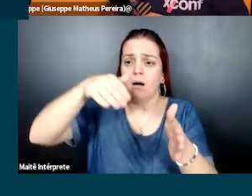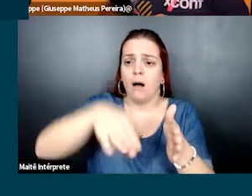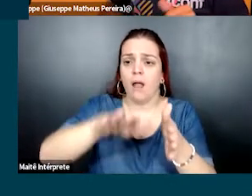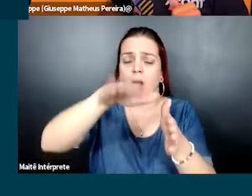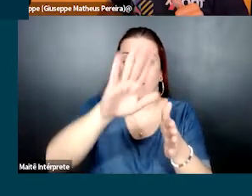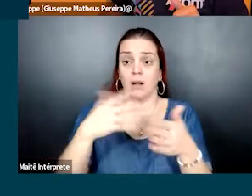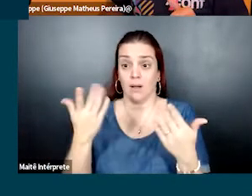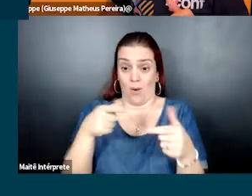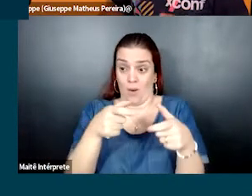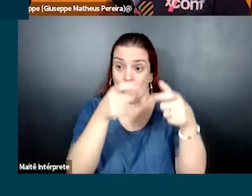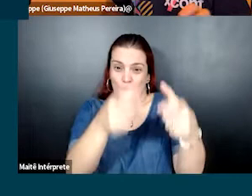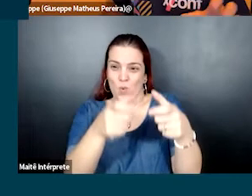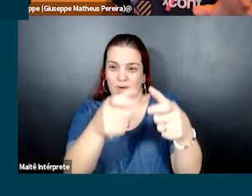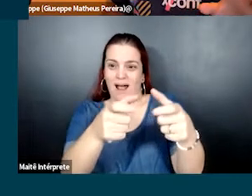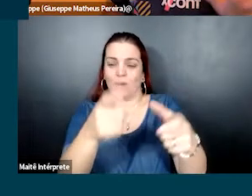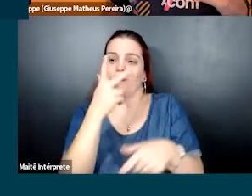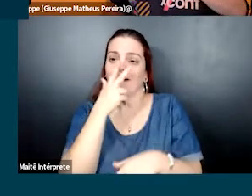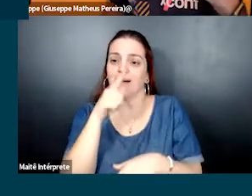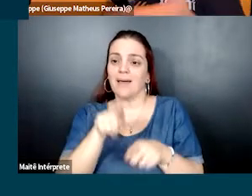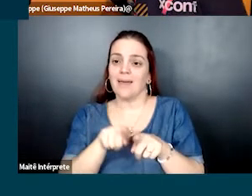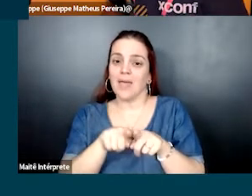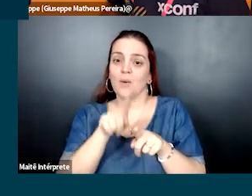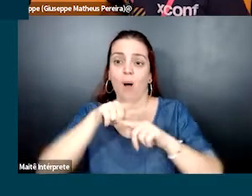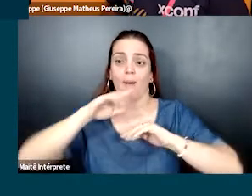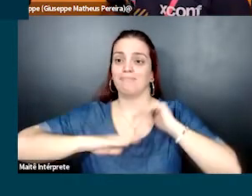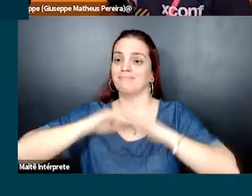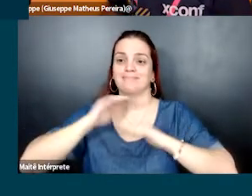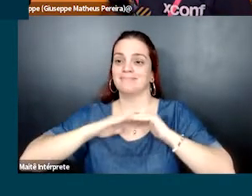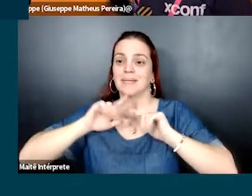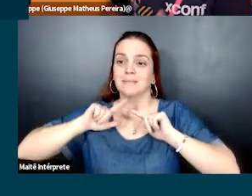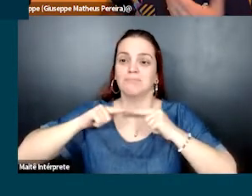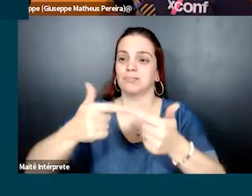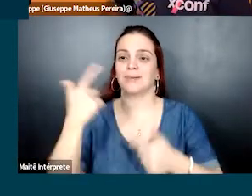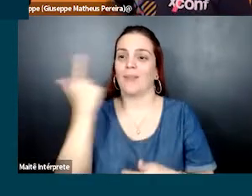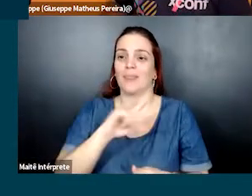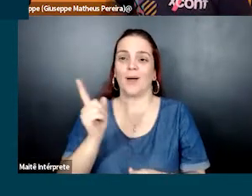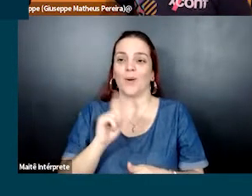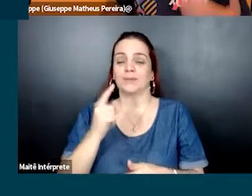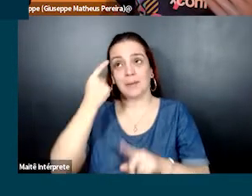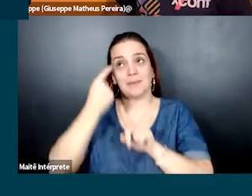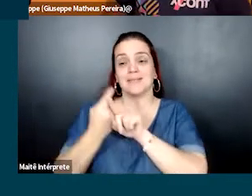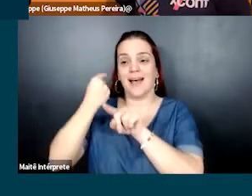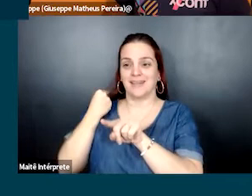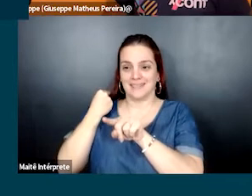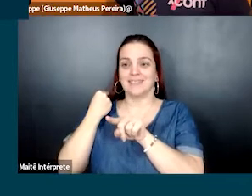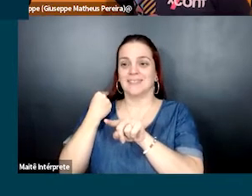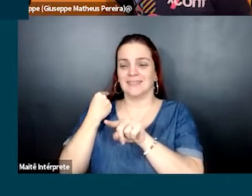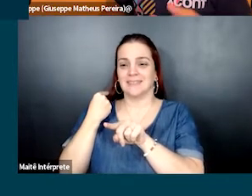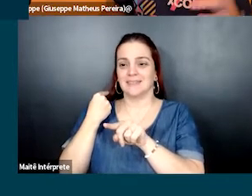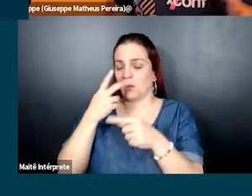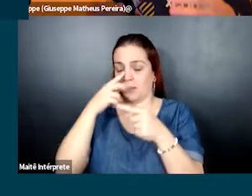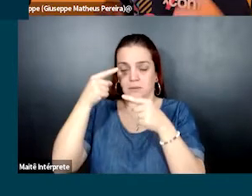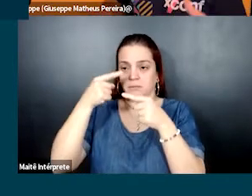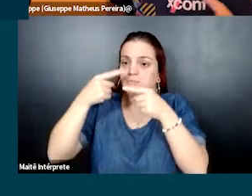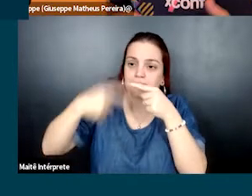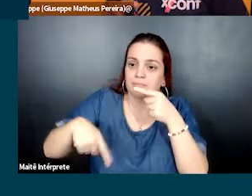abertos quando a estrutura ela é uma consequência da implementação e não é algo que foi feito para aquilo, né? Então é